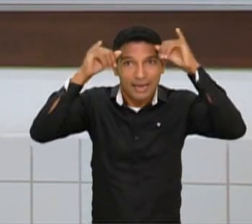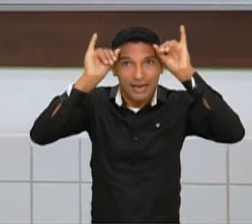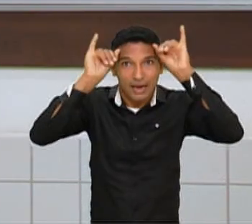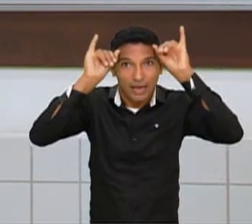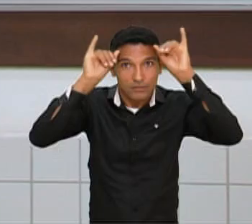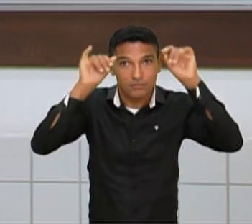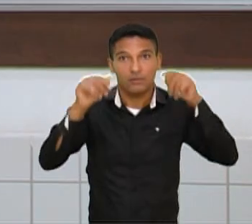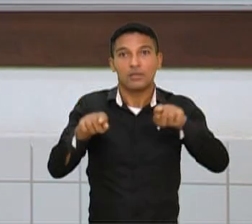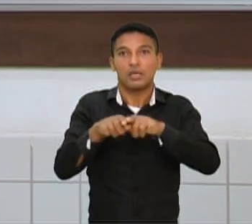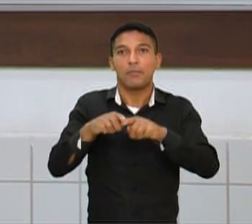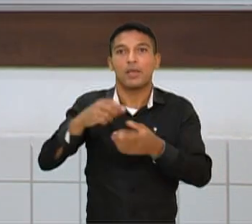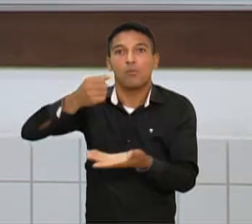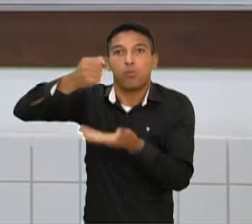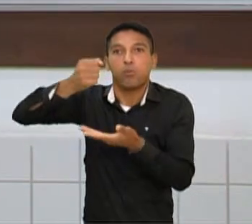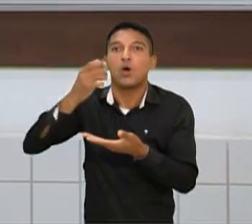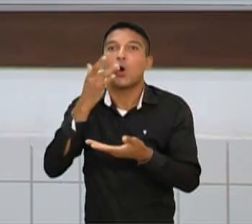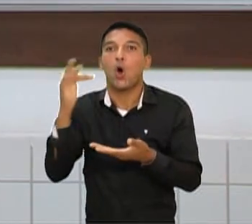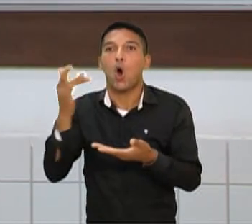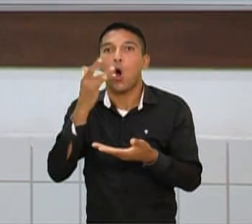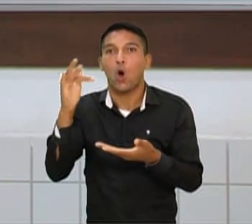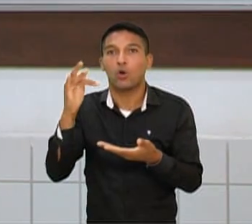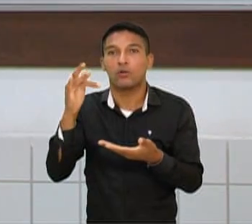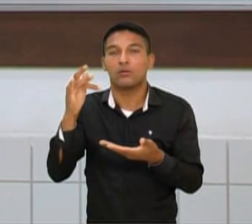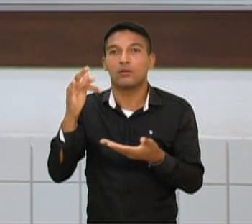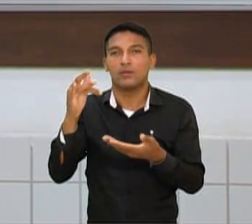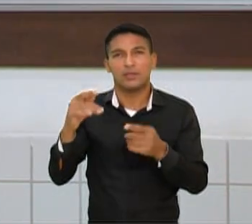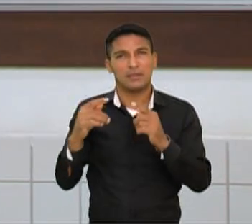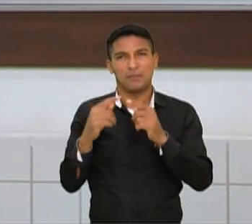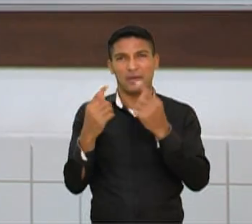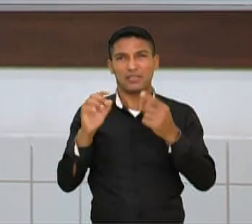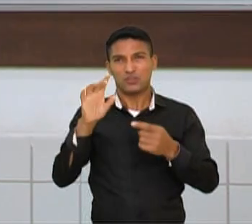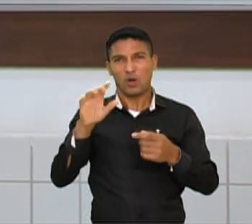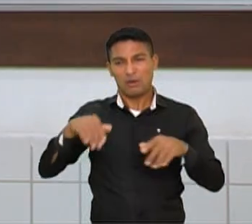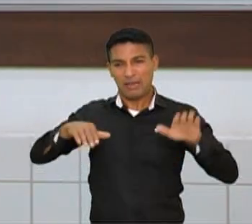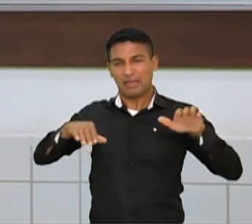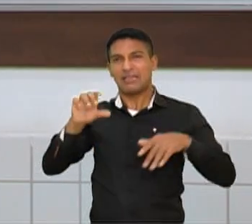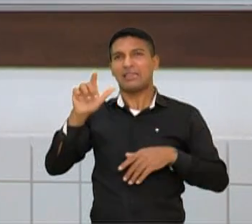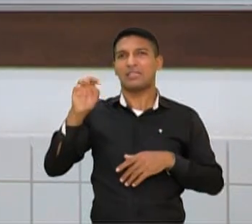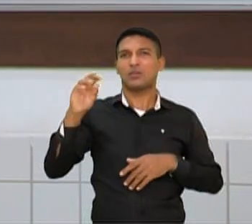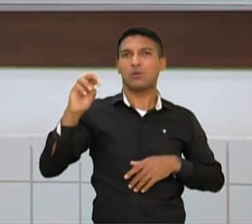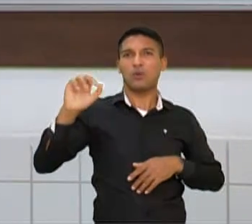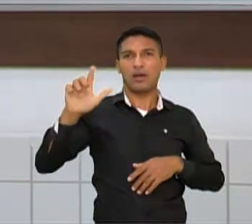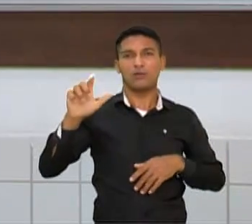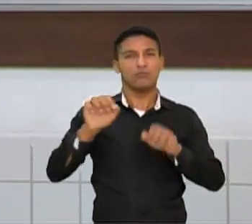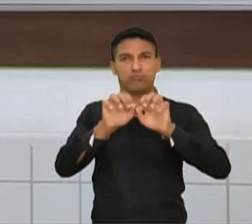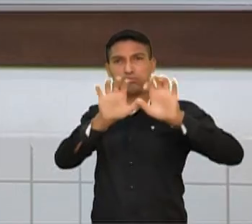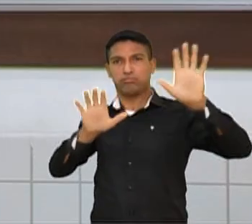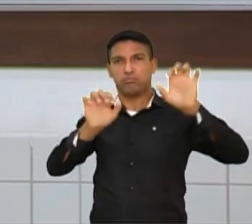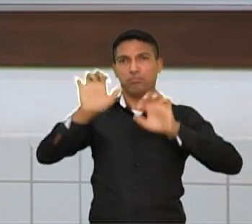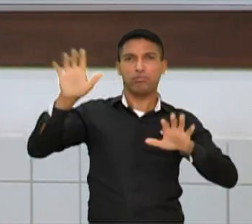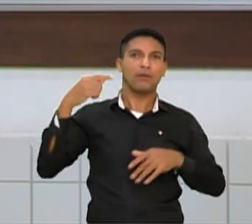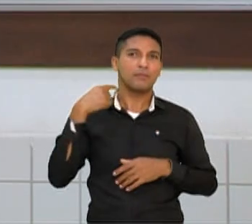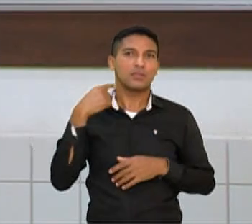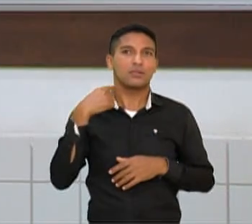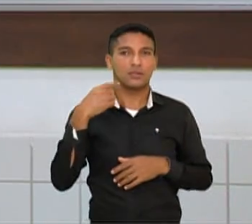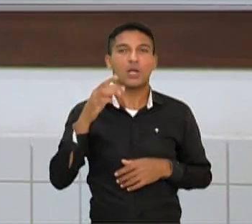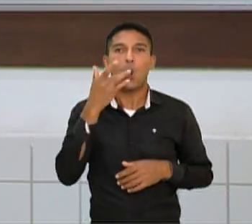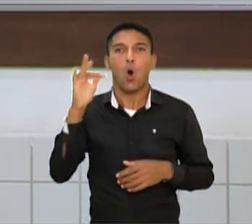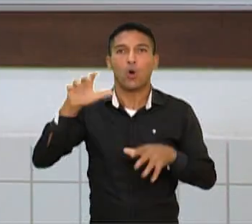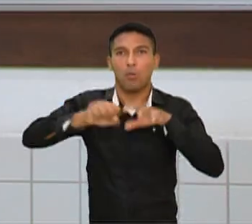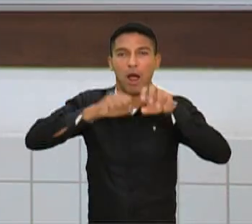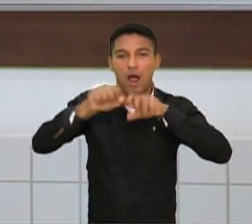não foi só no litoral, ela se dispersou. E o transporte de gado para atividades mercantis,